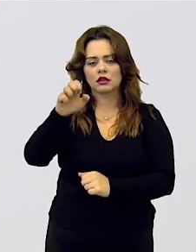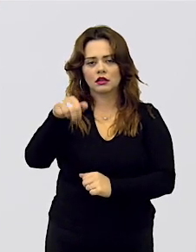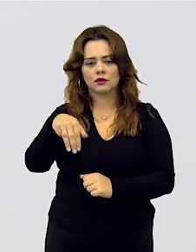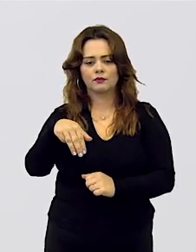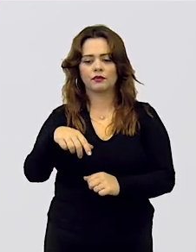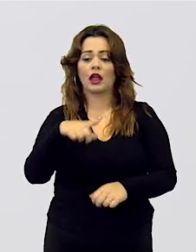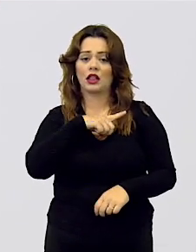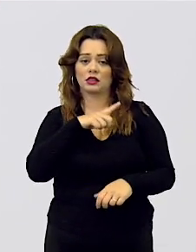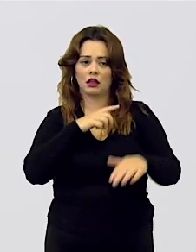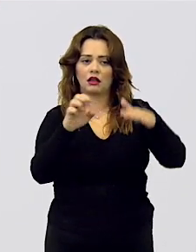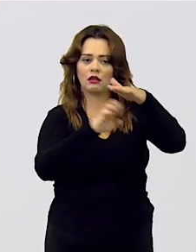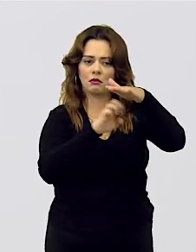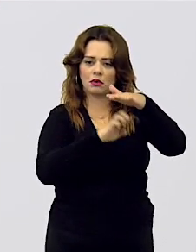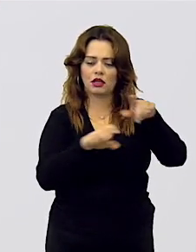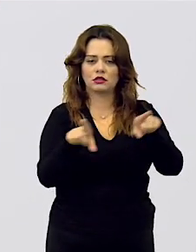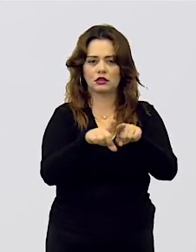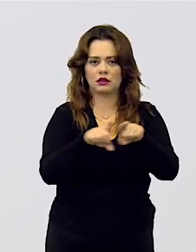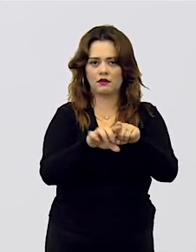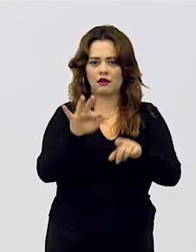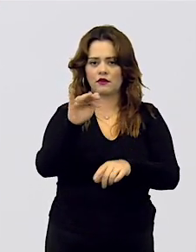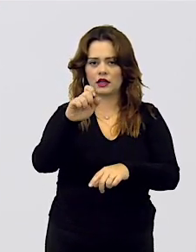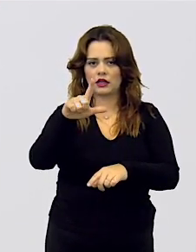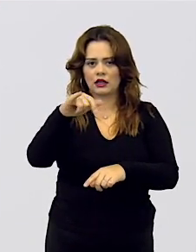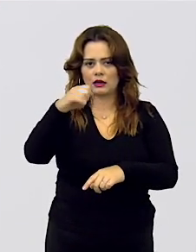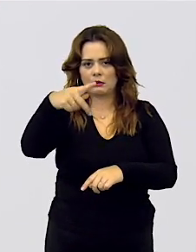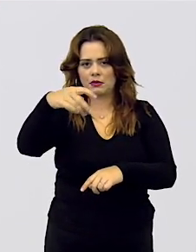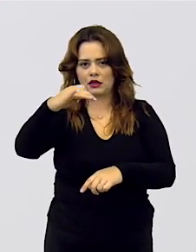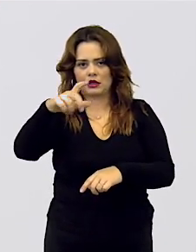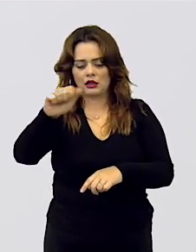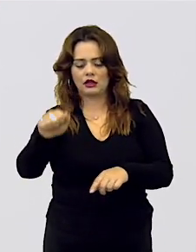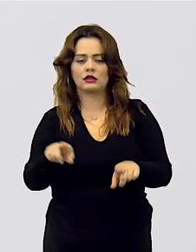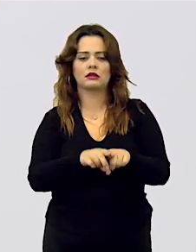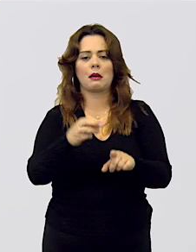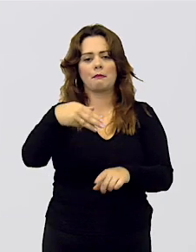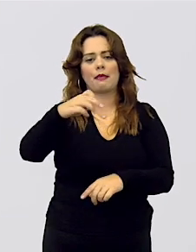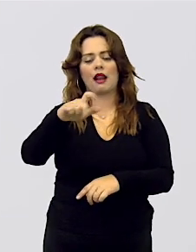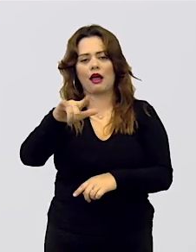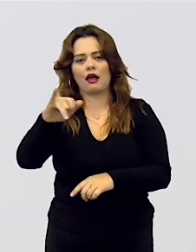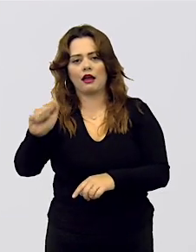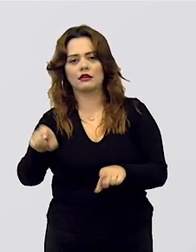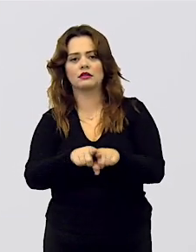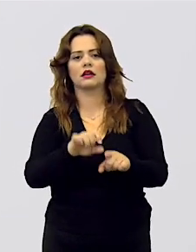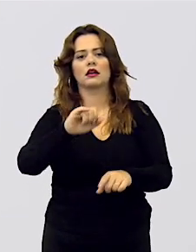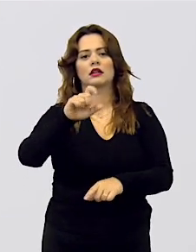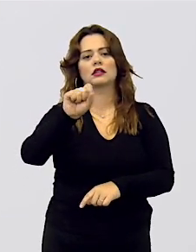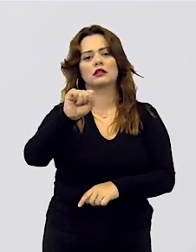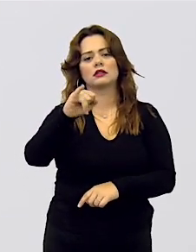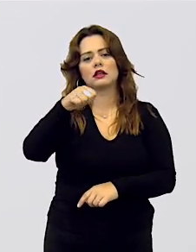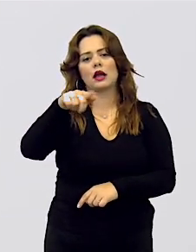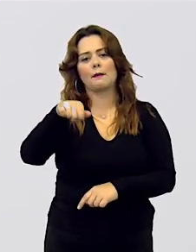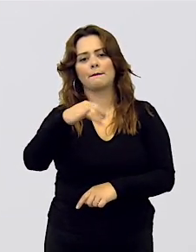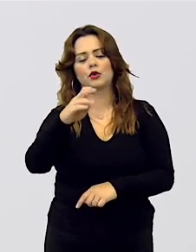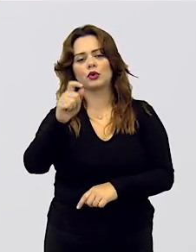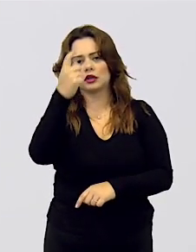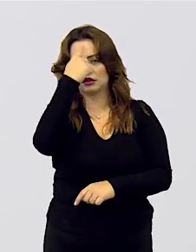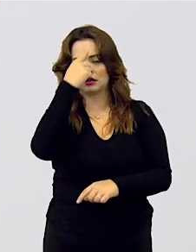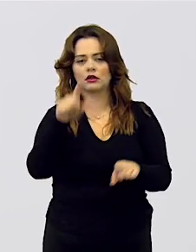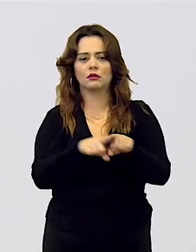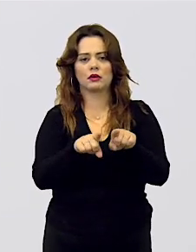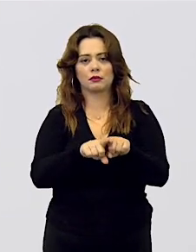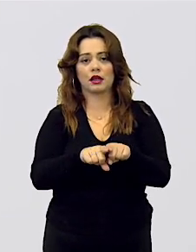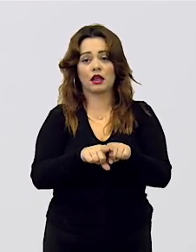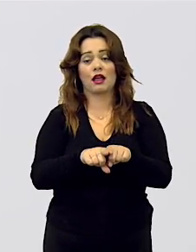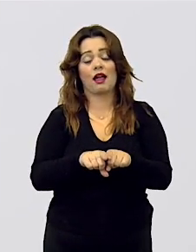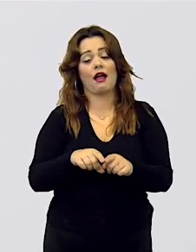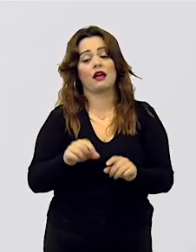por exemplo empresas das Filipinas da Indonésia da Malásia de Cingapura e Tailândia apenas os investimentos de singapuram